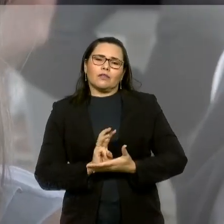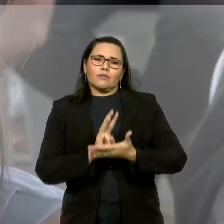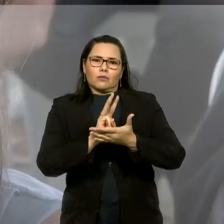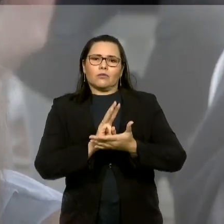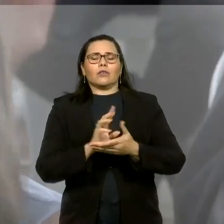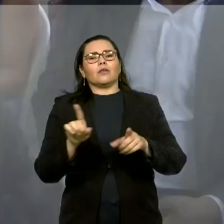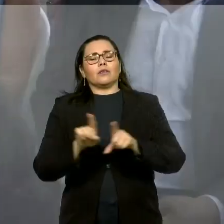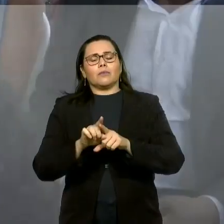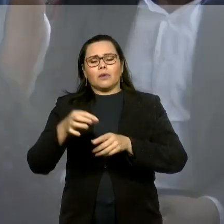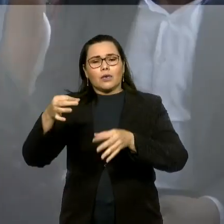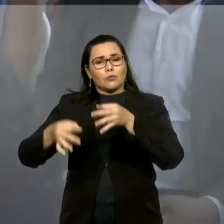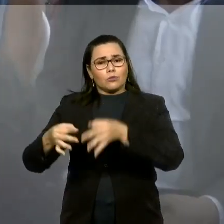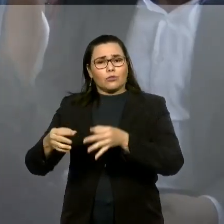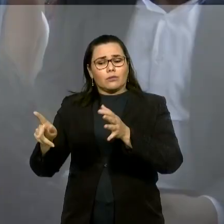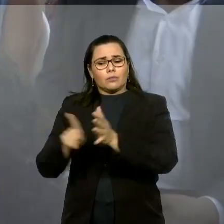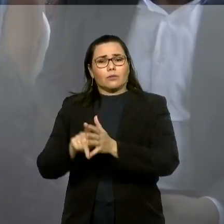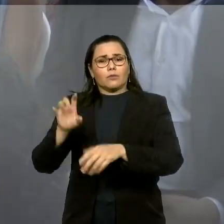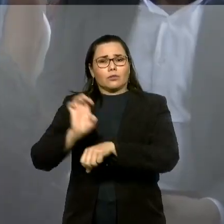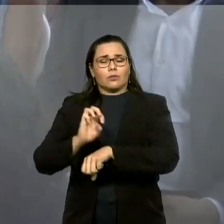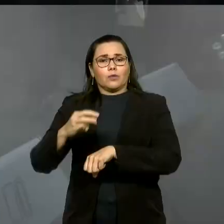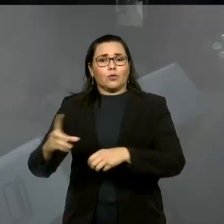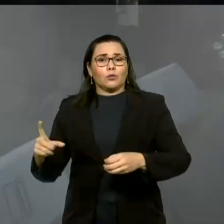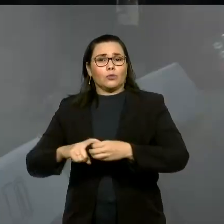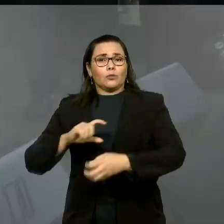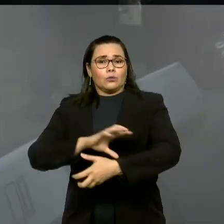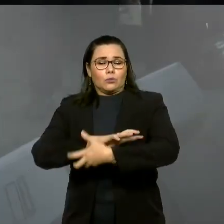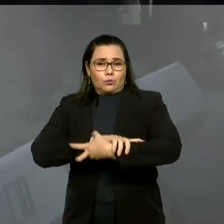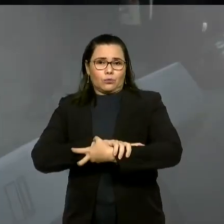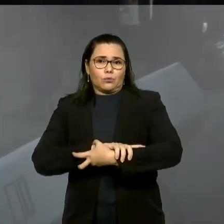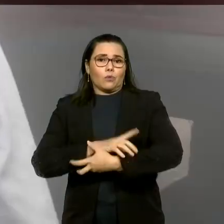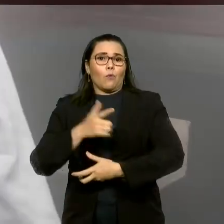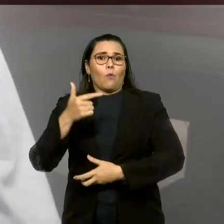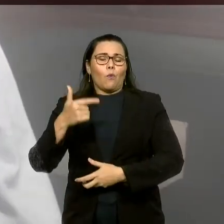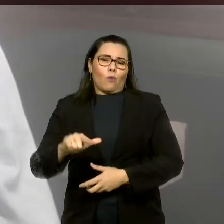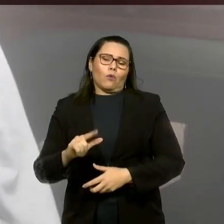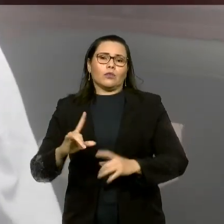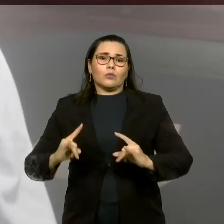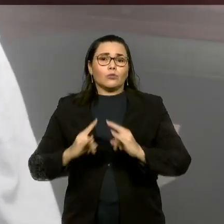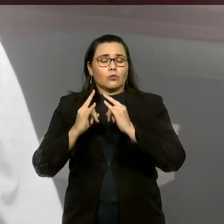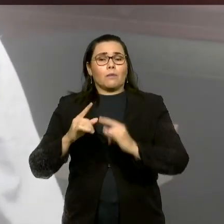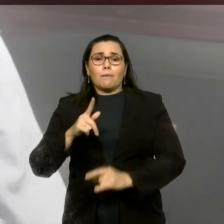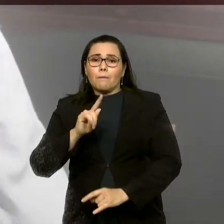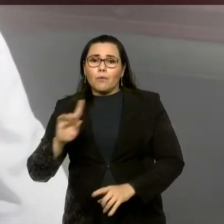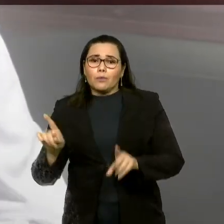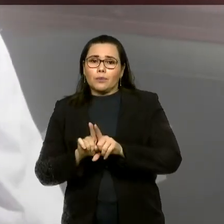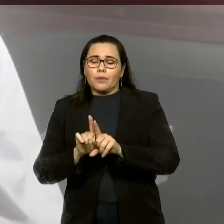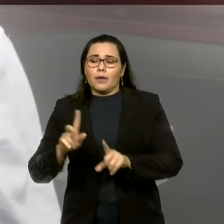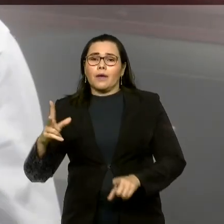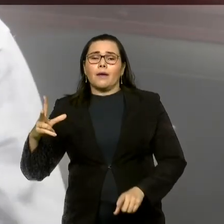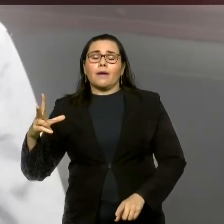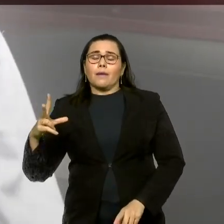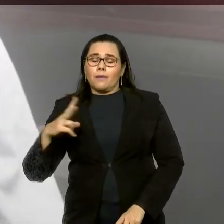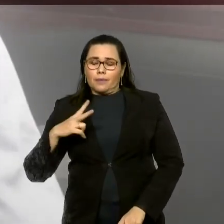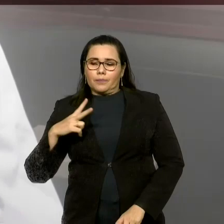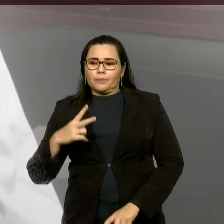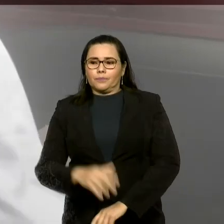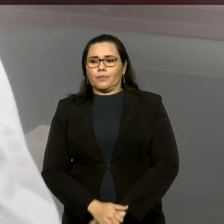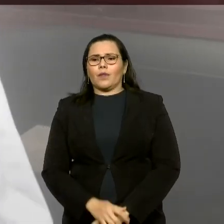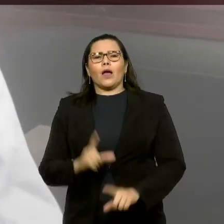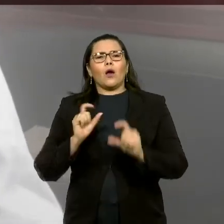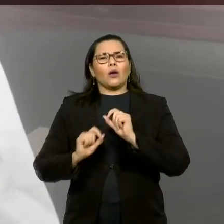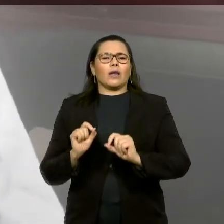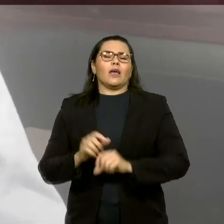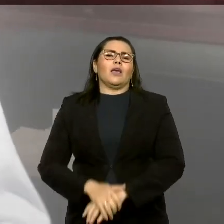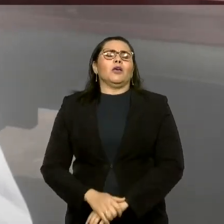justiça maranhense em parceria com outras instituições públicas e privadas a gente porta de entrada para todos os outros direitos